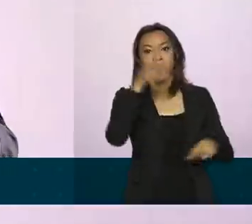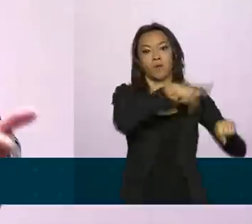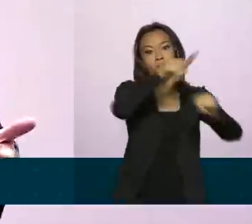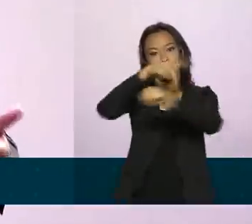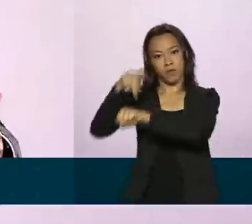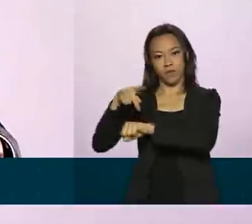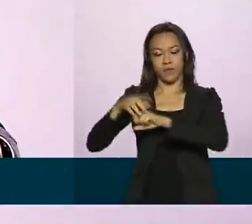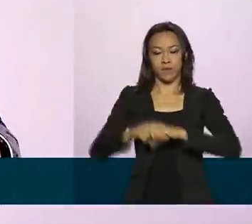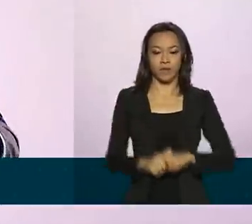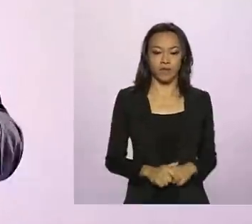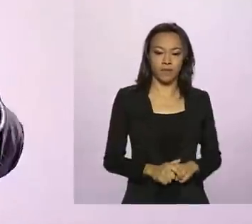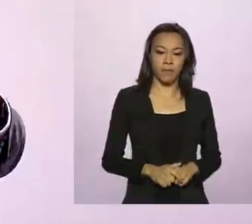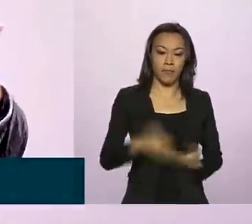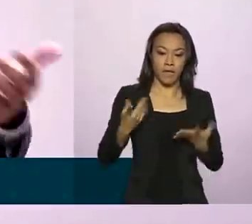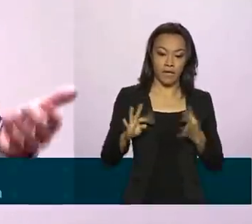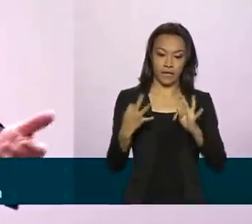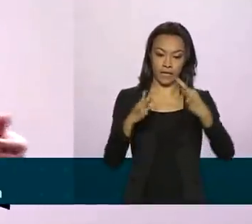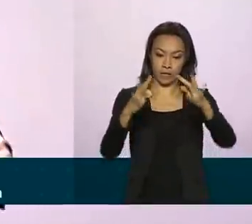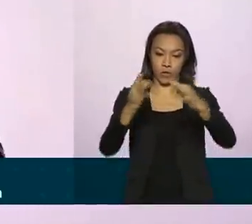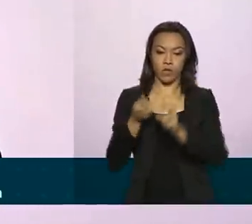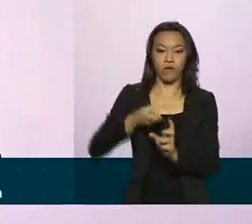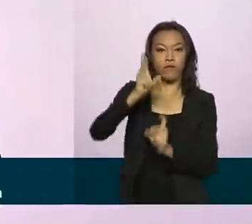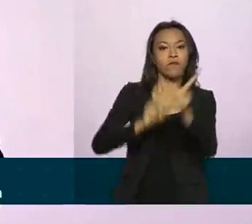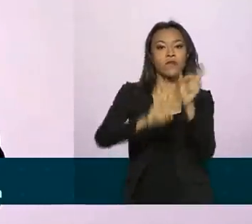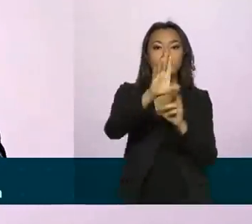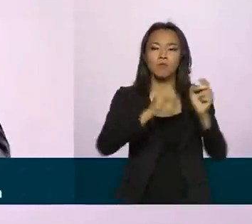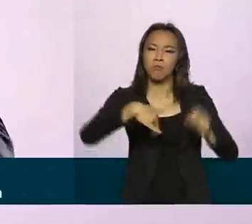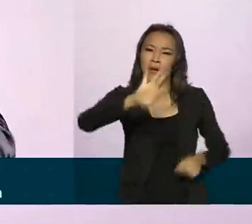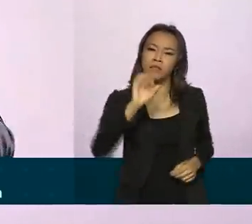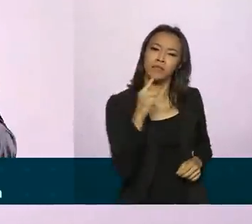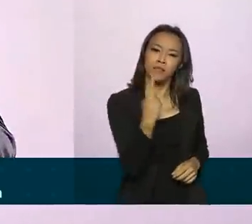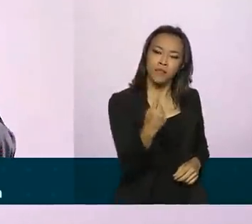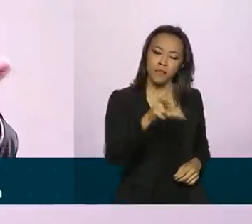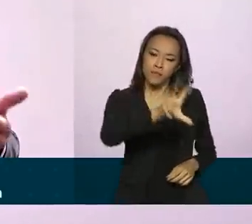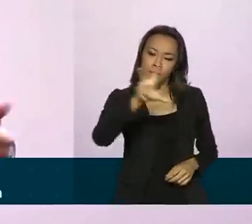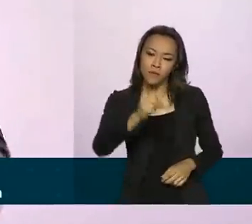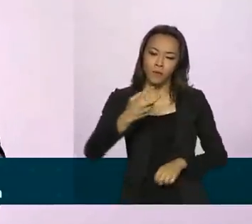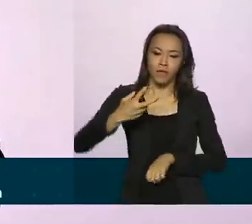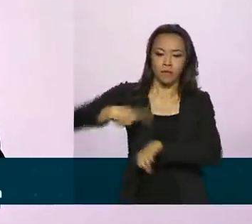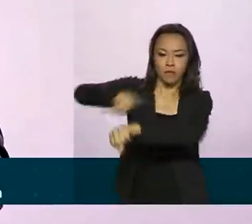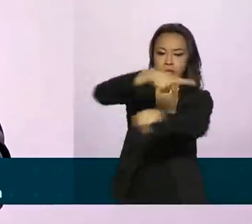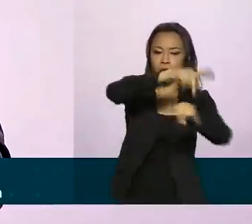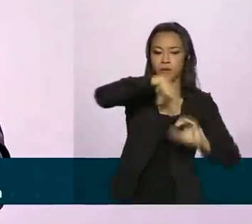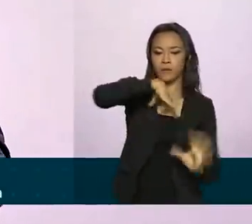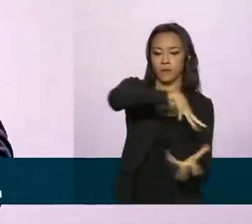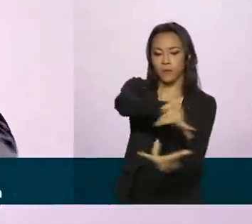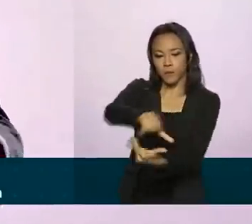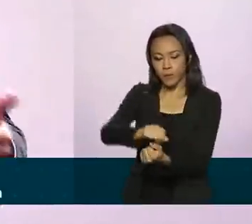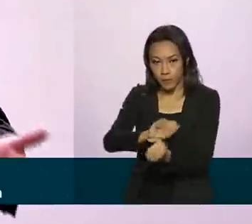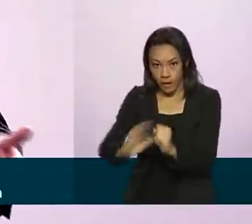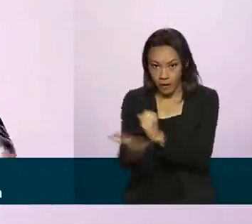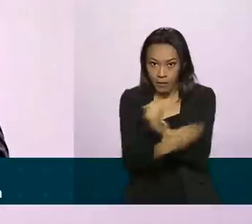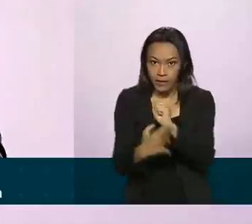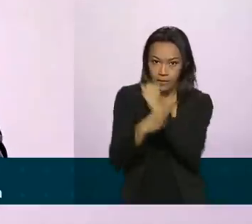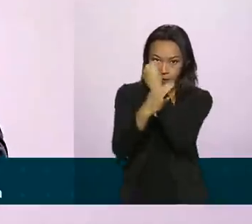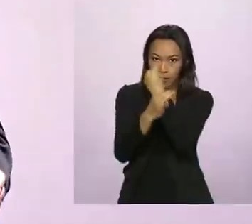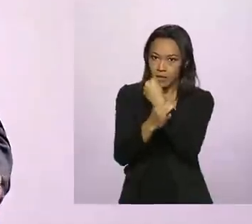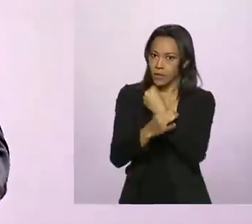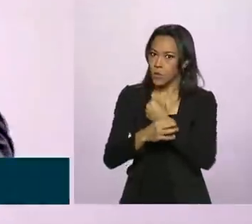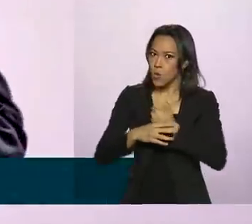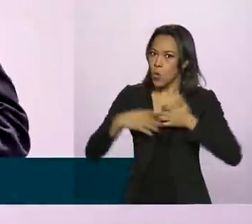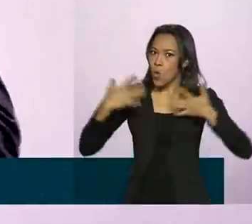A tecnologia que é vendida em mais de 150 países do mundo. A base industrial de defesa e segurança é competitiva.